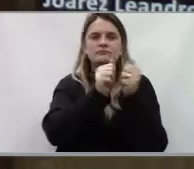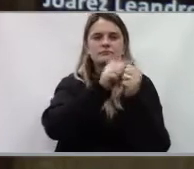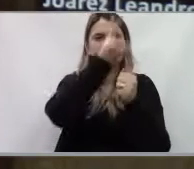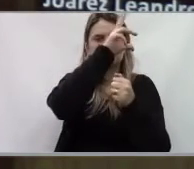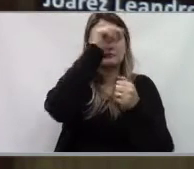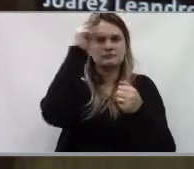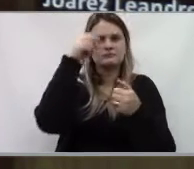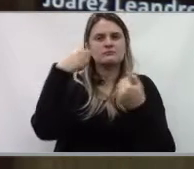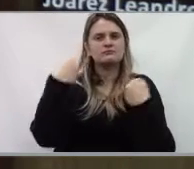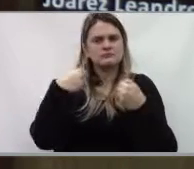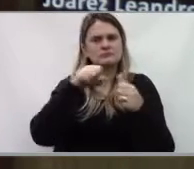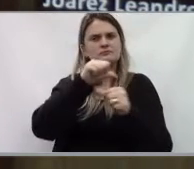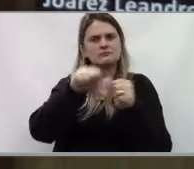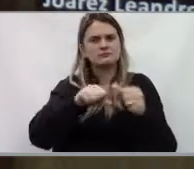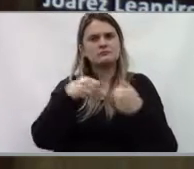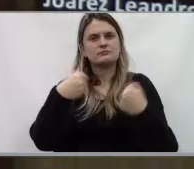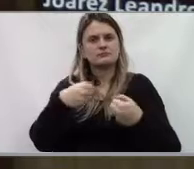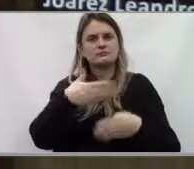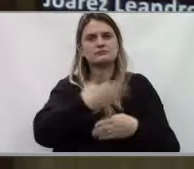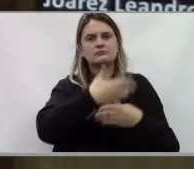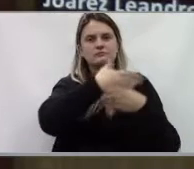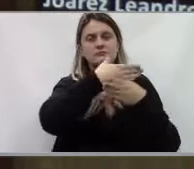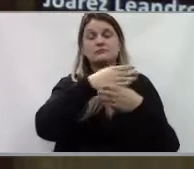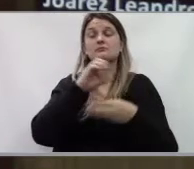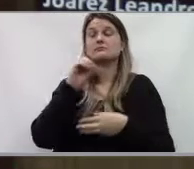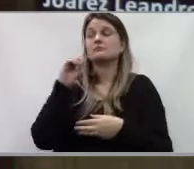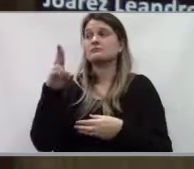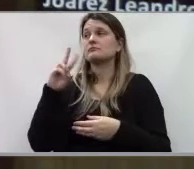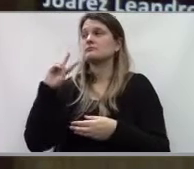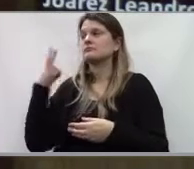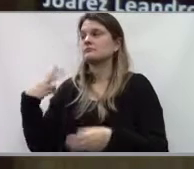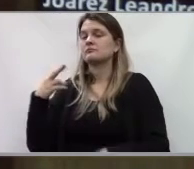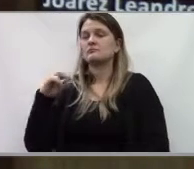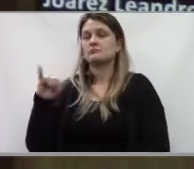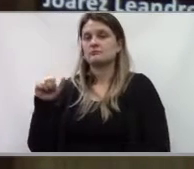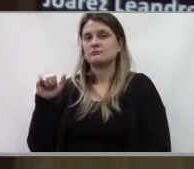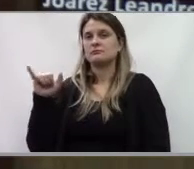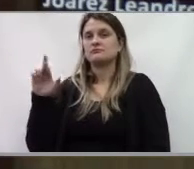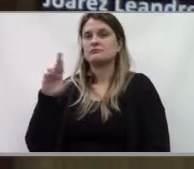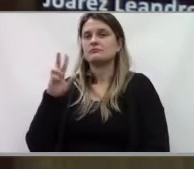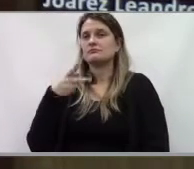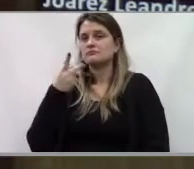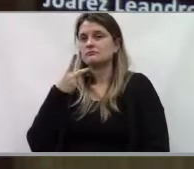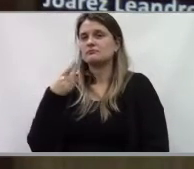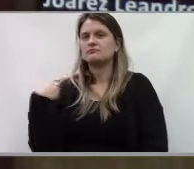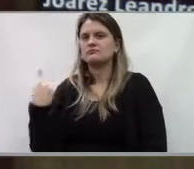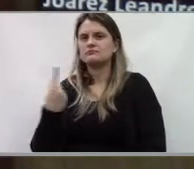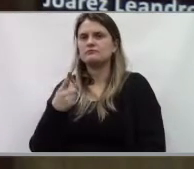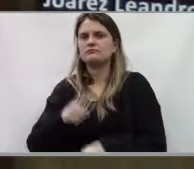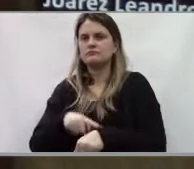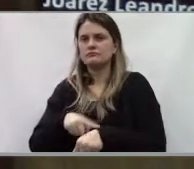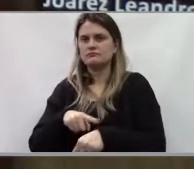estar realizando essa obra. Ou, de repente, como o vereador Jair Brunhago falou, nós estamos num período